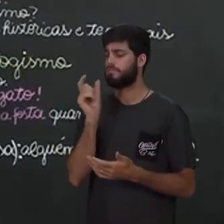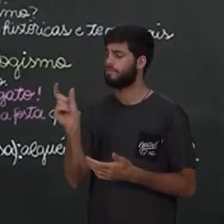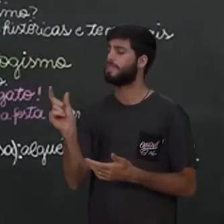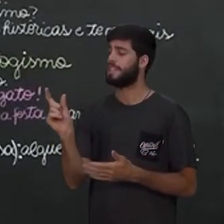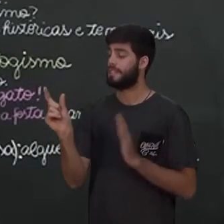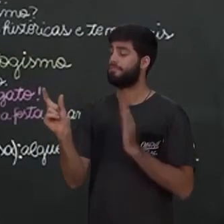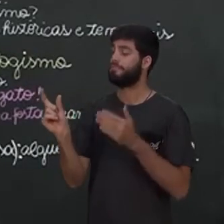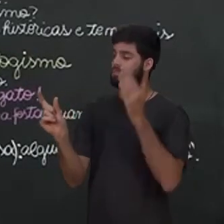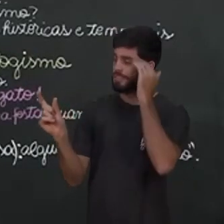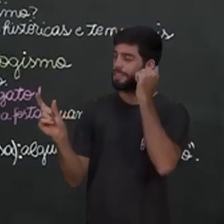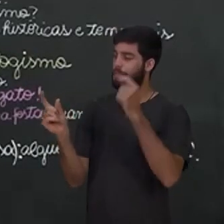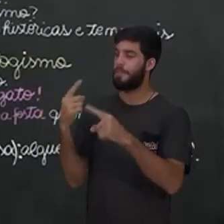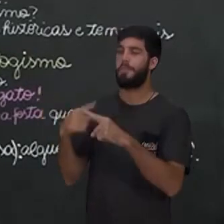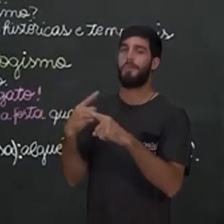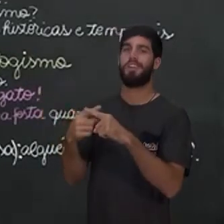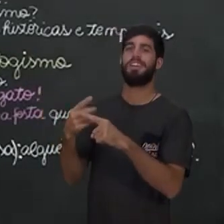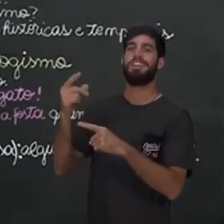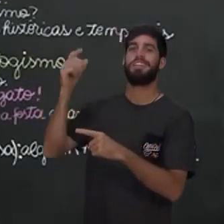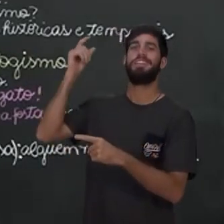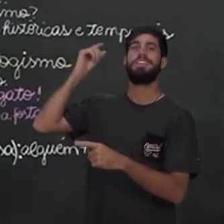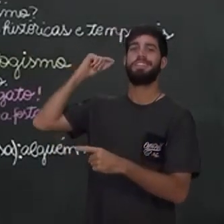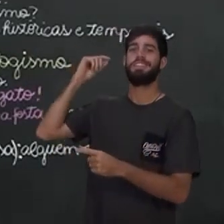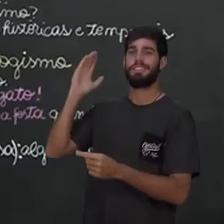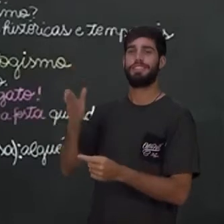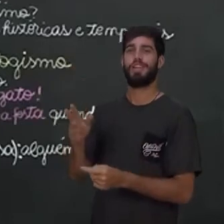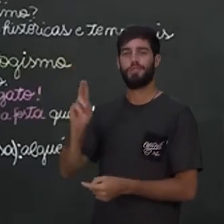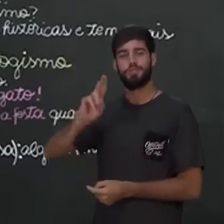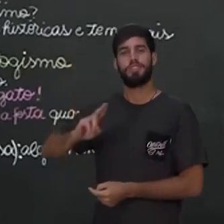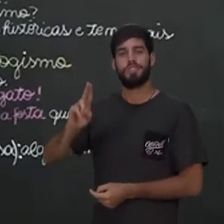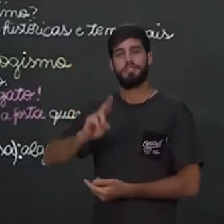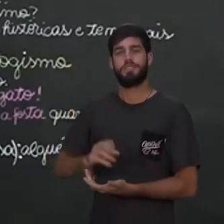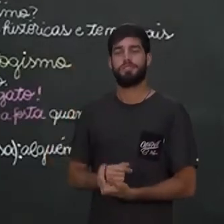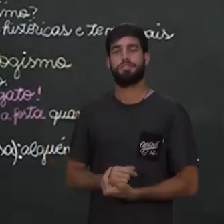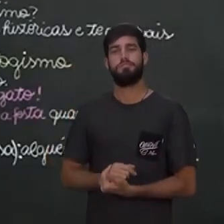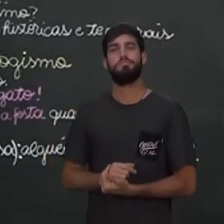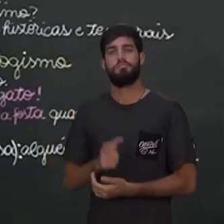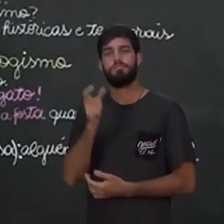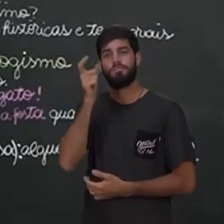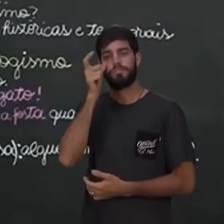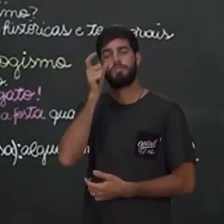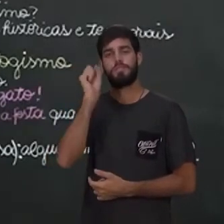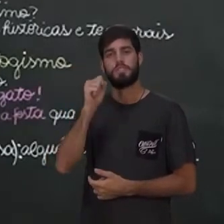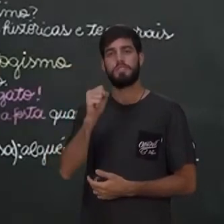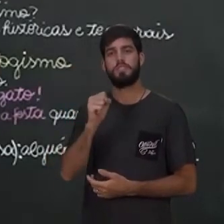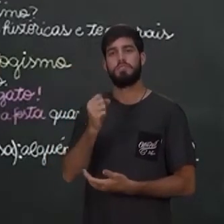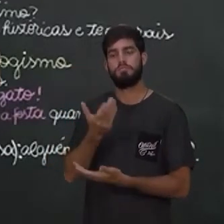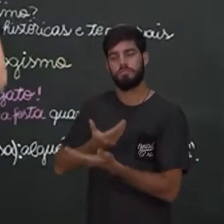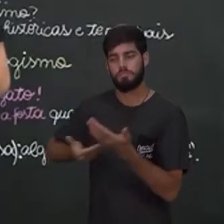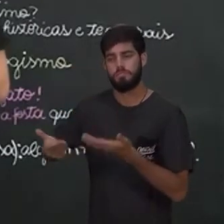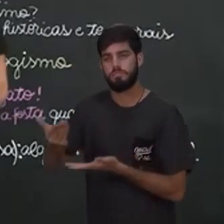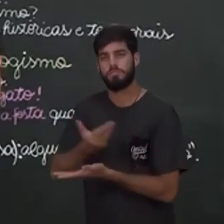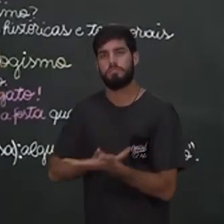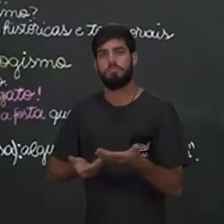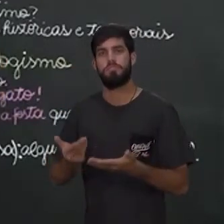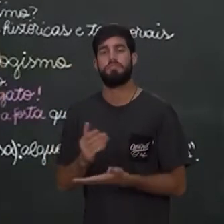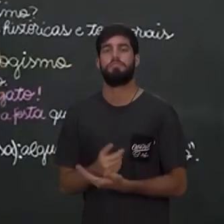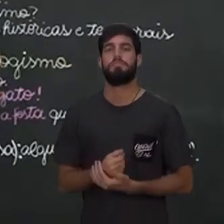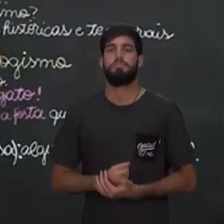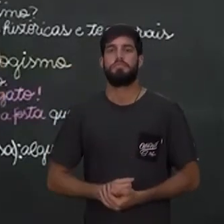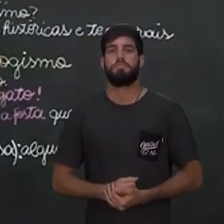o que significava antes mesmo de aprender o idioma. Isso é interessante, esse processo de troca e de diálogo